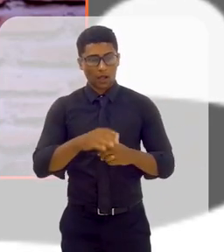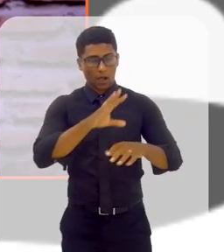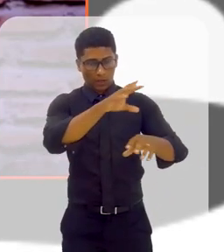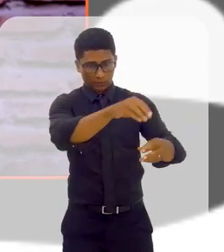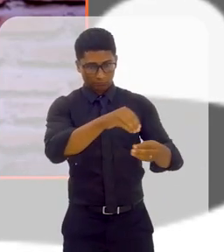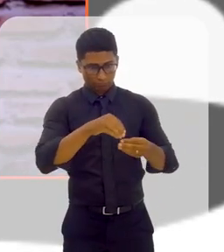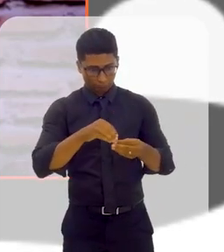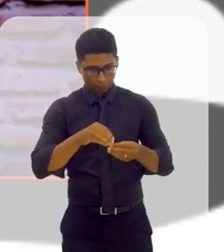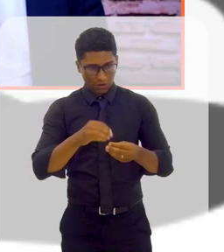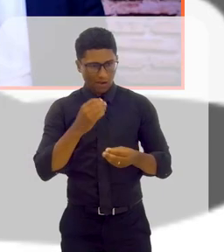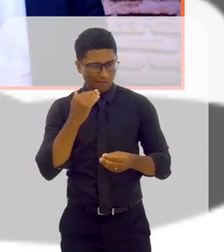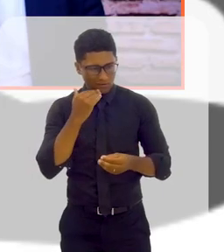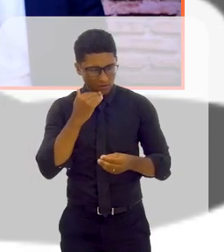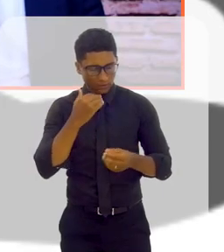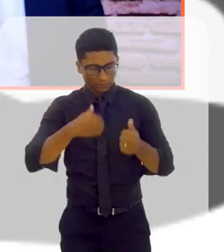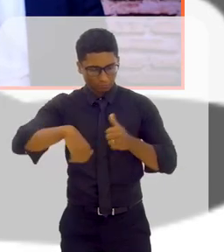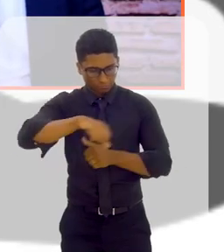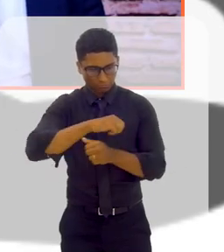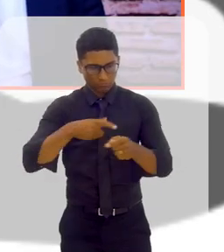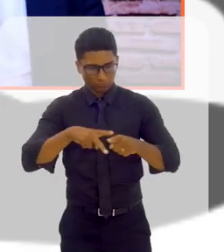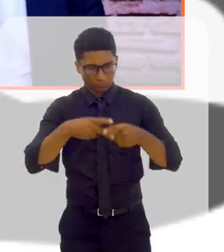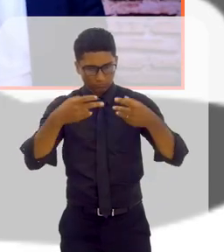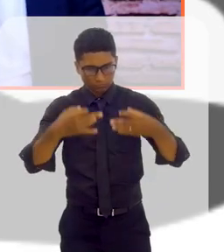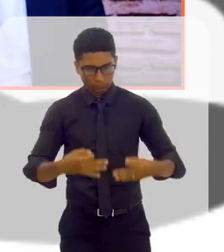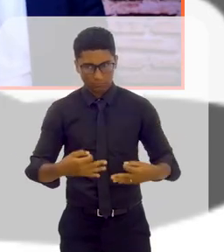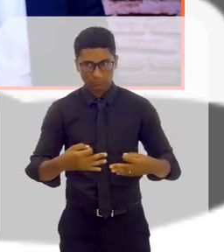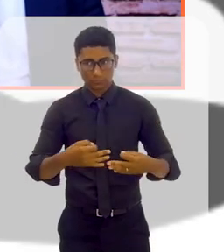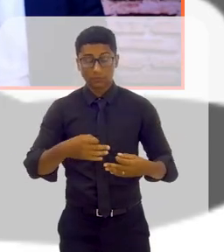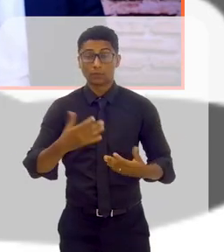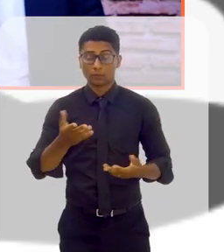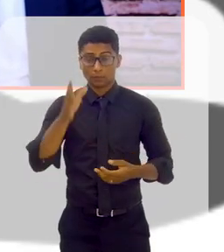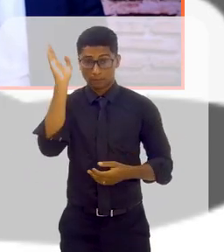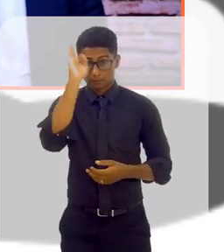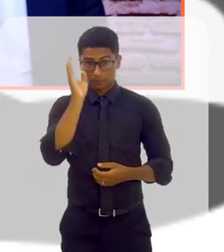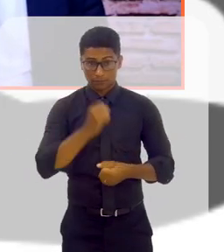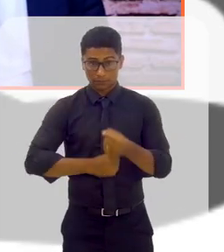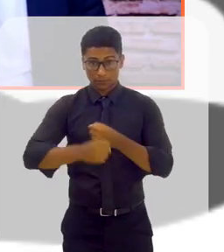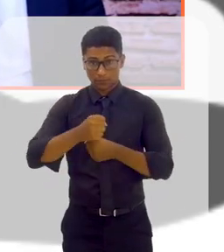não é commerce no Brasil em 2020